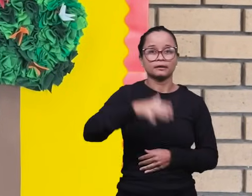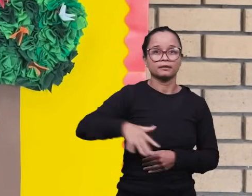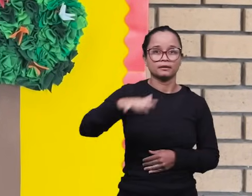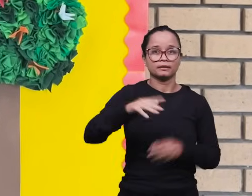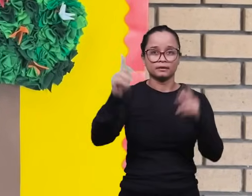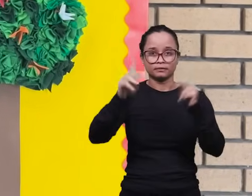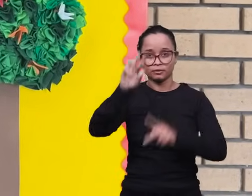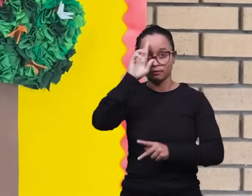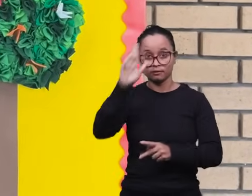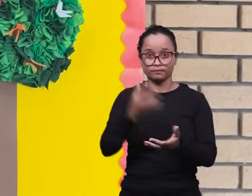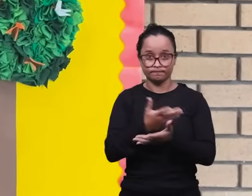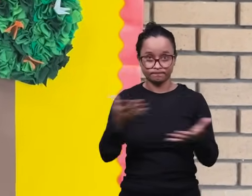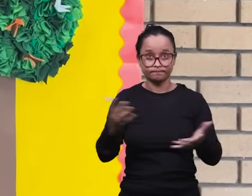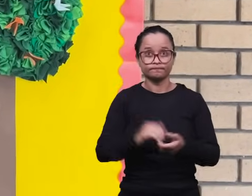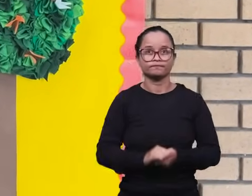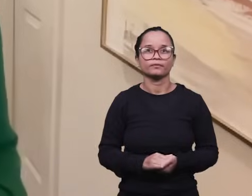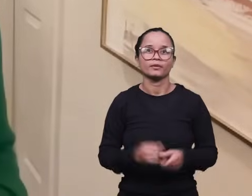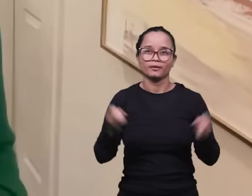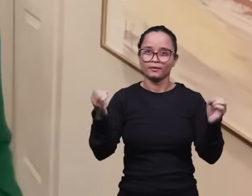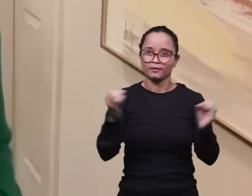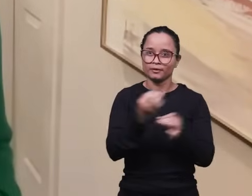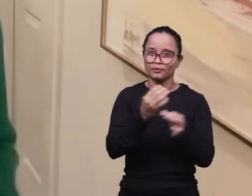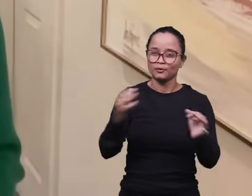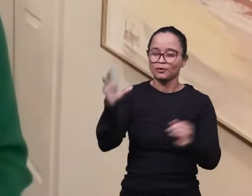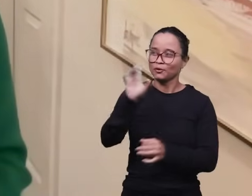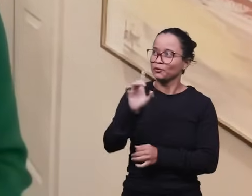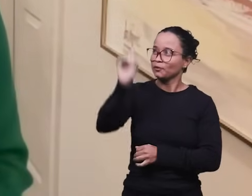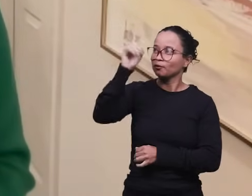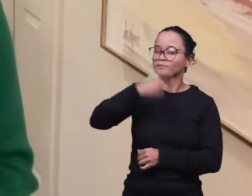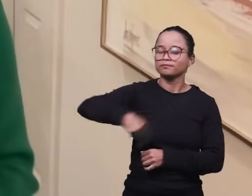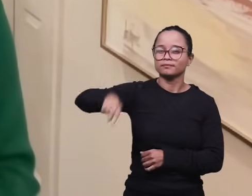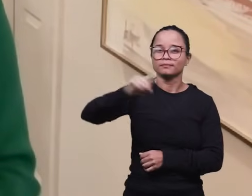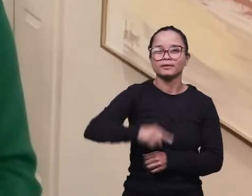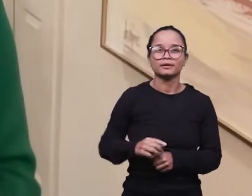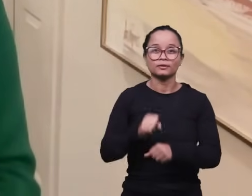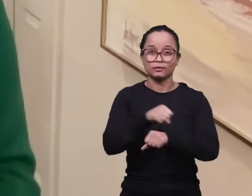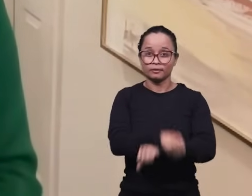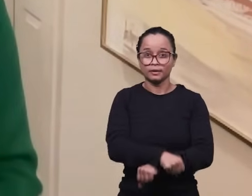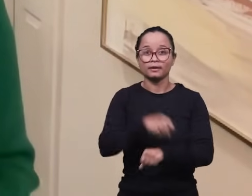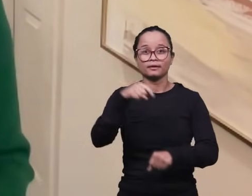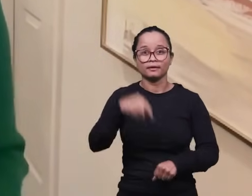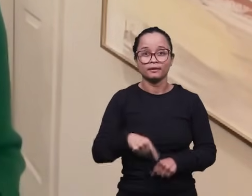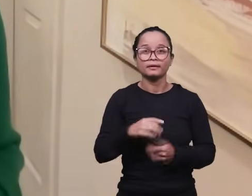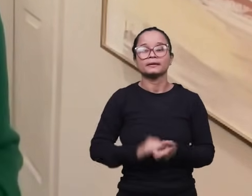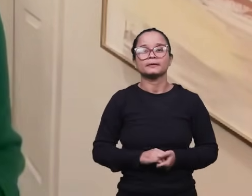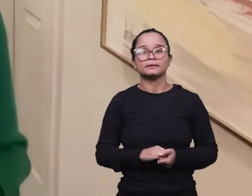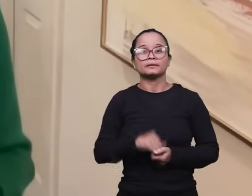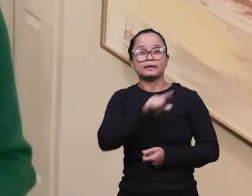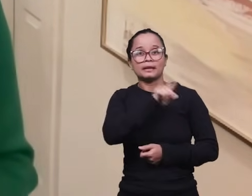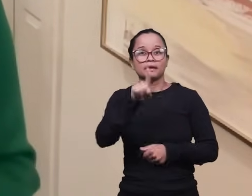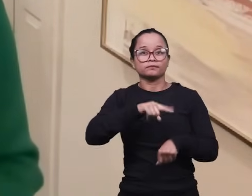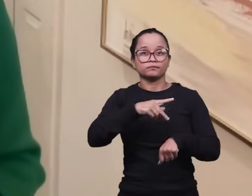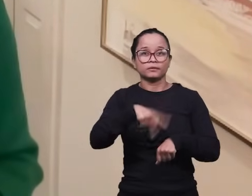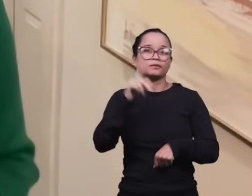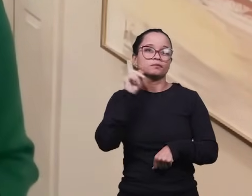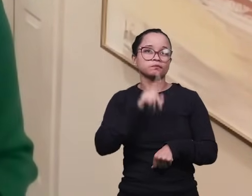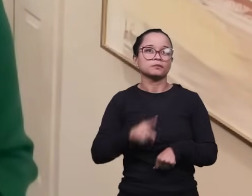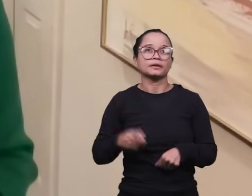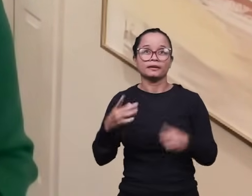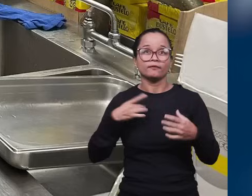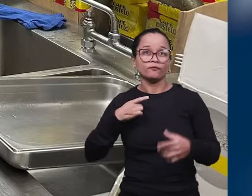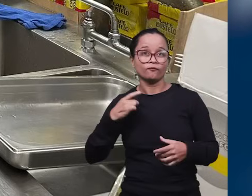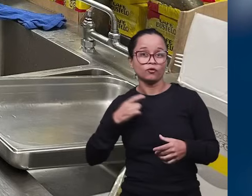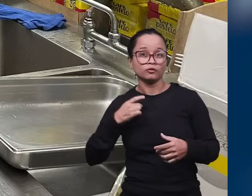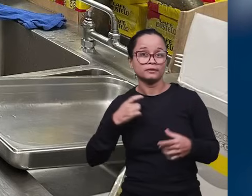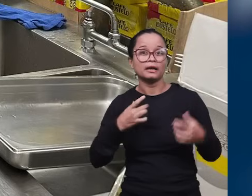nessa região. A paz e o Senhor a todos. Para a glória do nosso Deus, o Seminário de Massachusetts teve uma grande participação